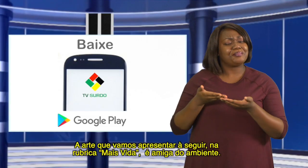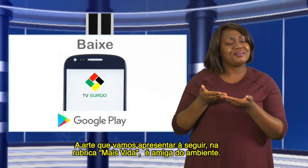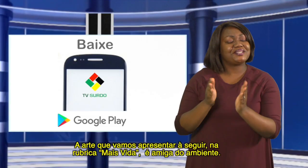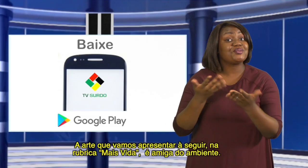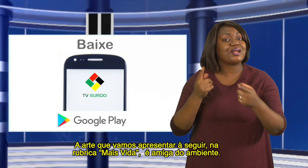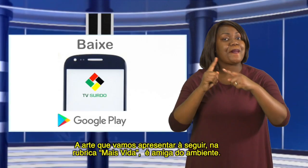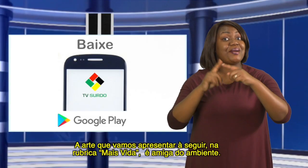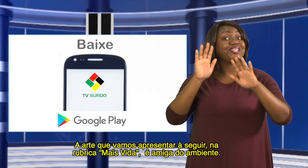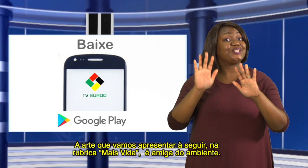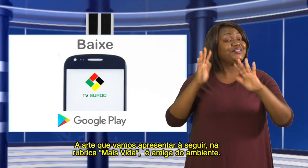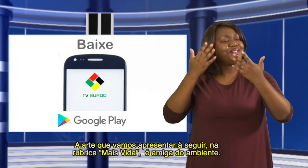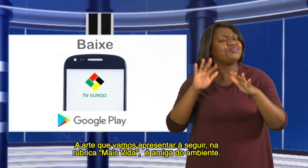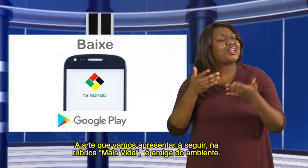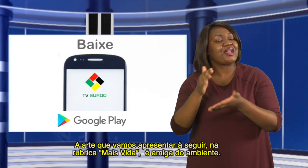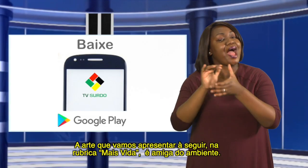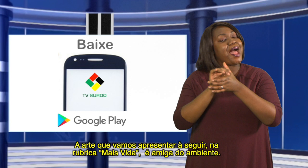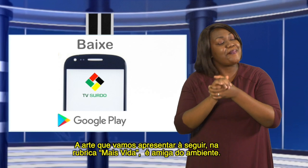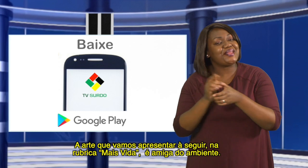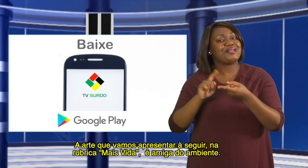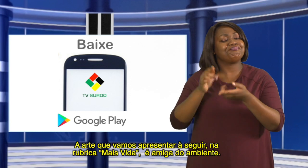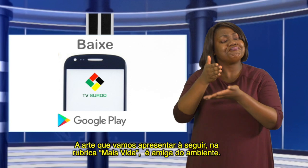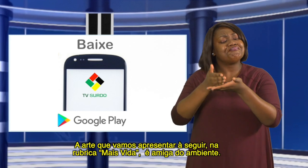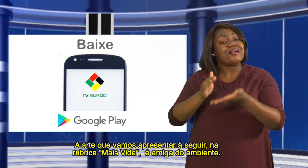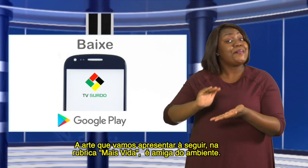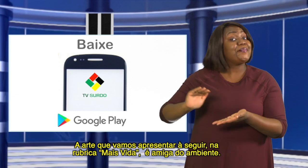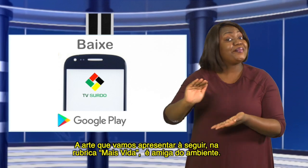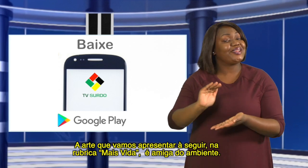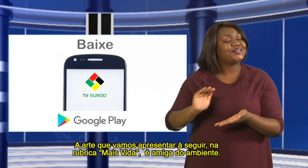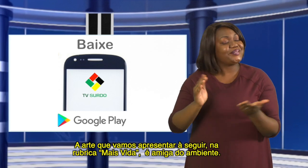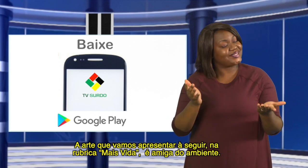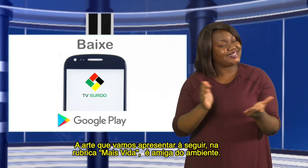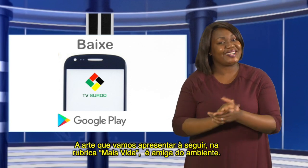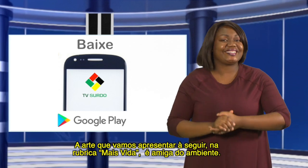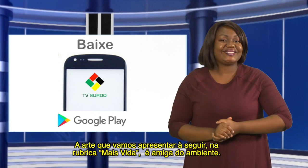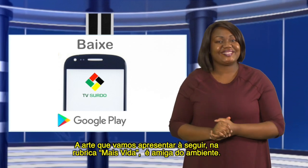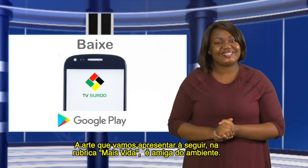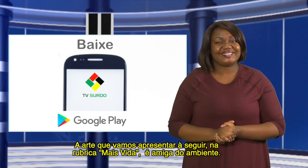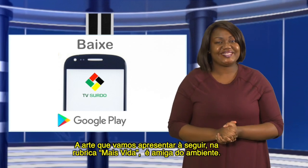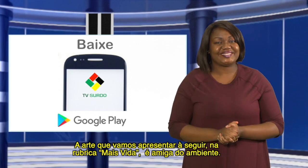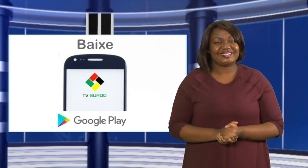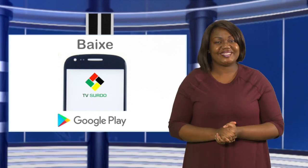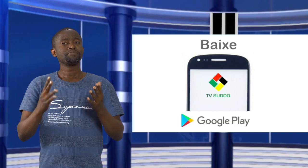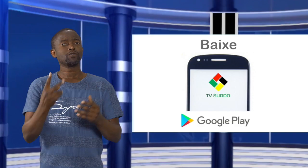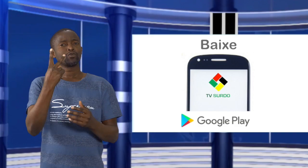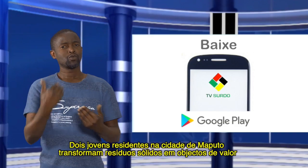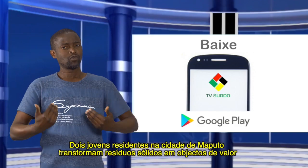A arte que vamos apresentar a seguir na rubrica Mais Vida é Amiga do Ambiente.